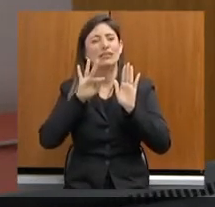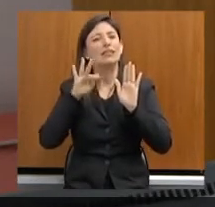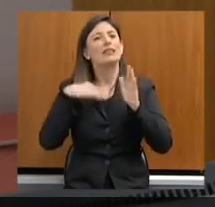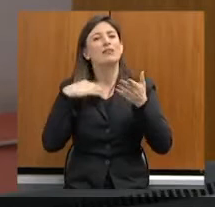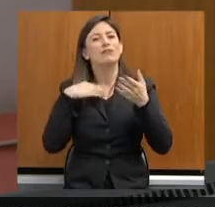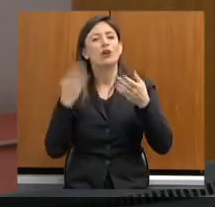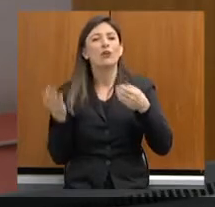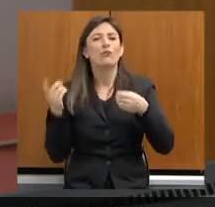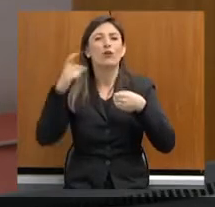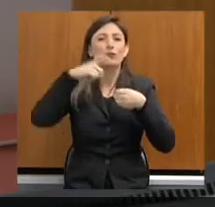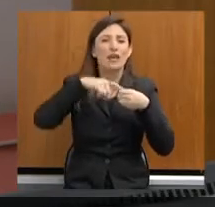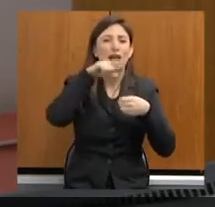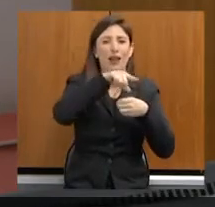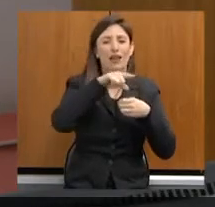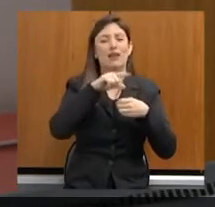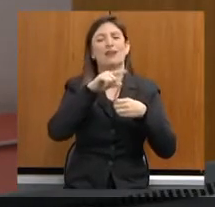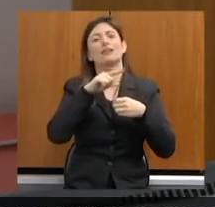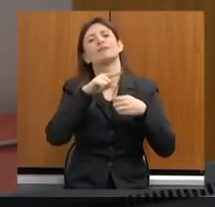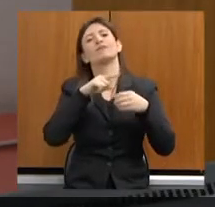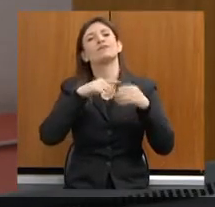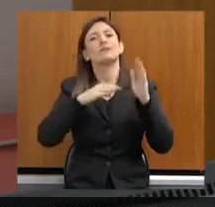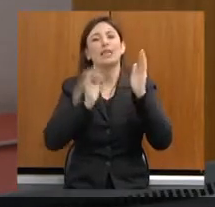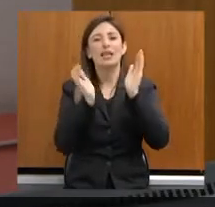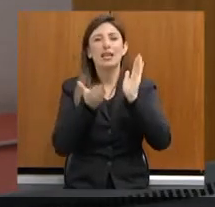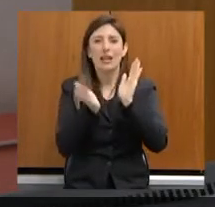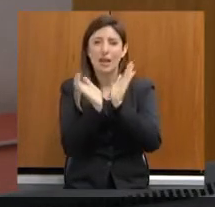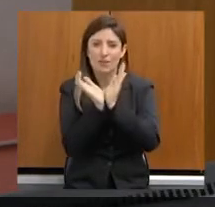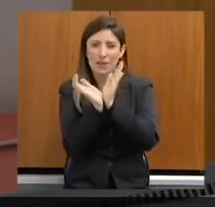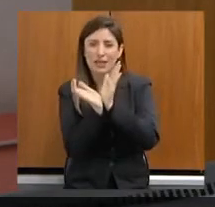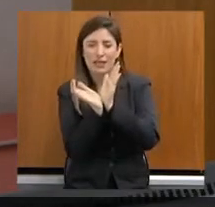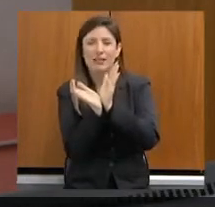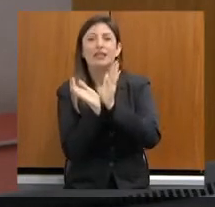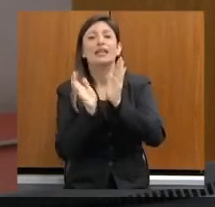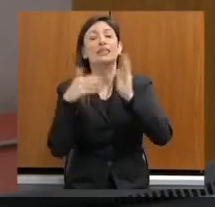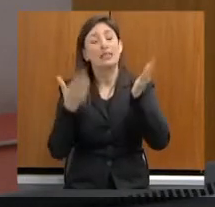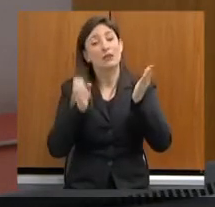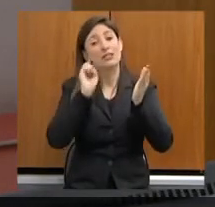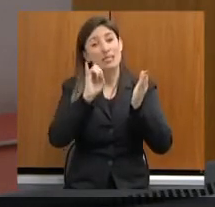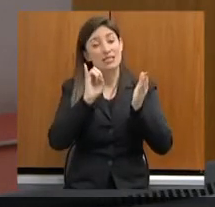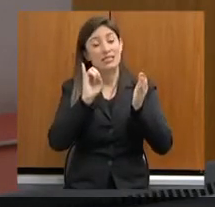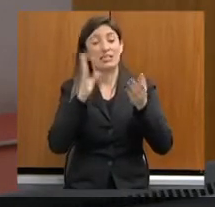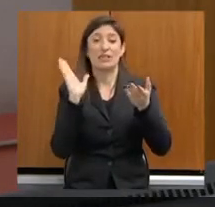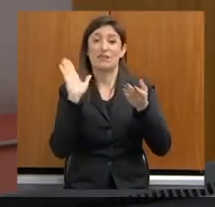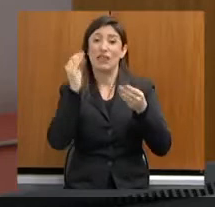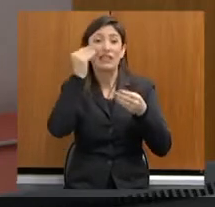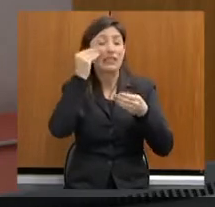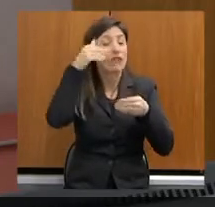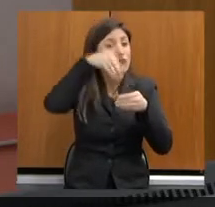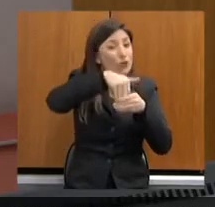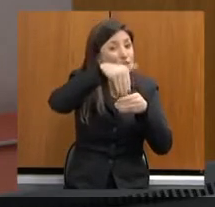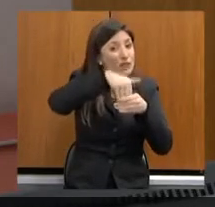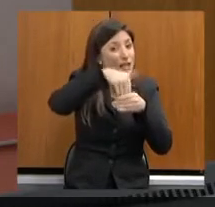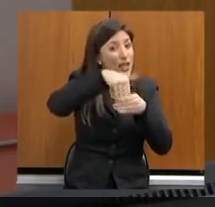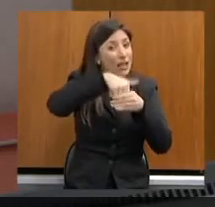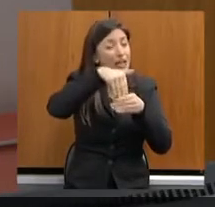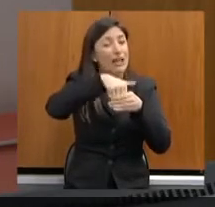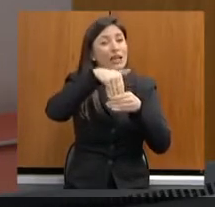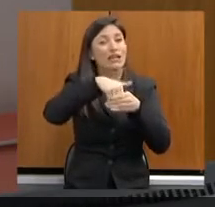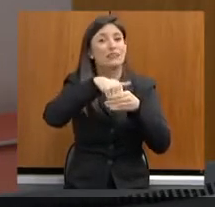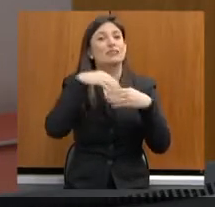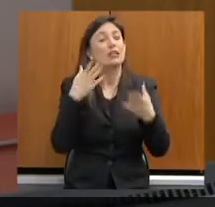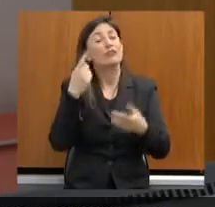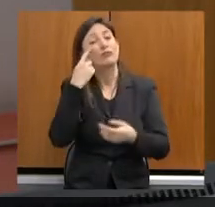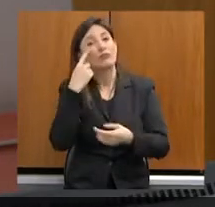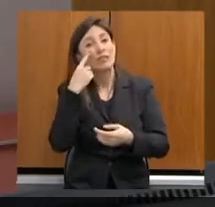câmera na Câmara a gente espera que sim se é que vai voltar quê que isso seja considerado utilidade pública que